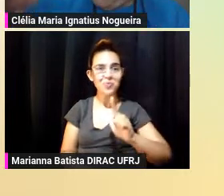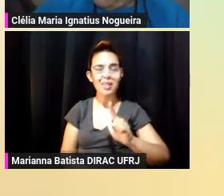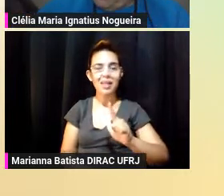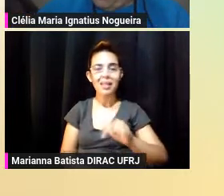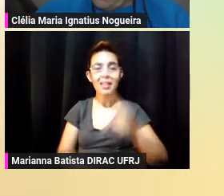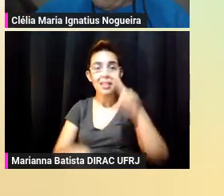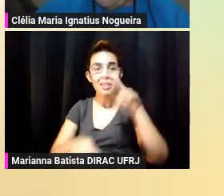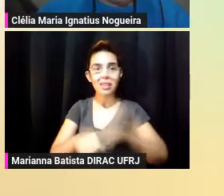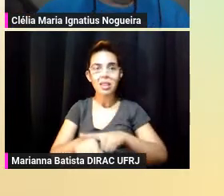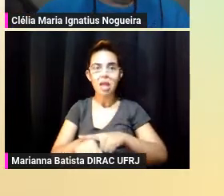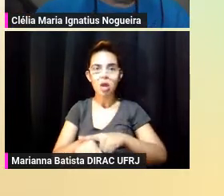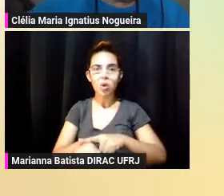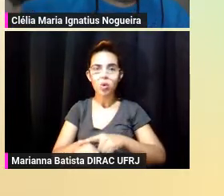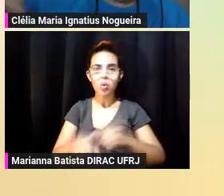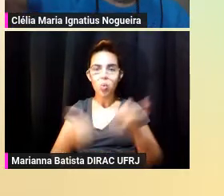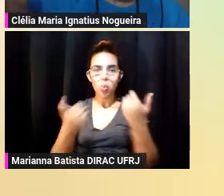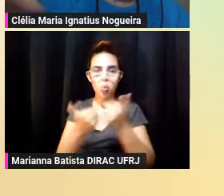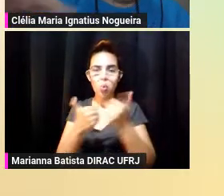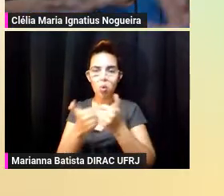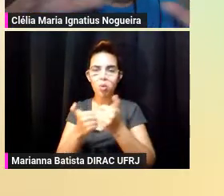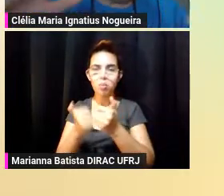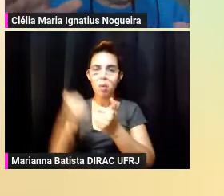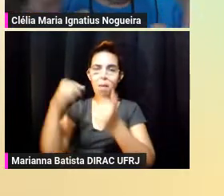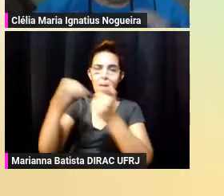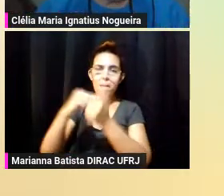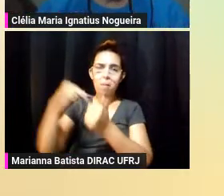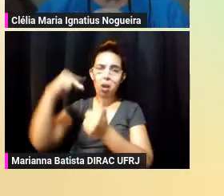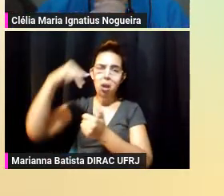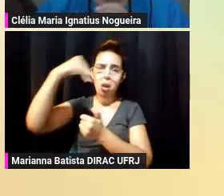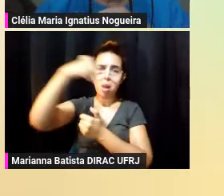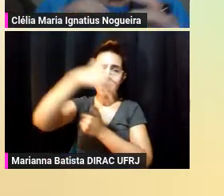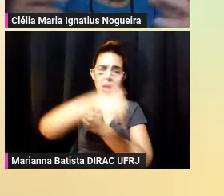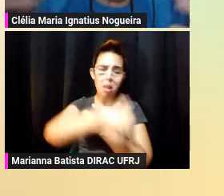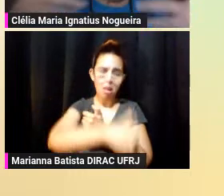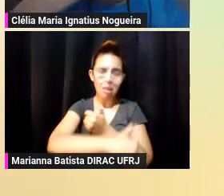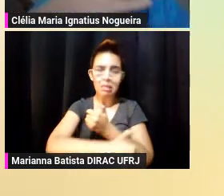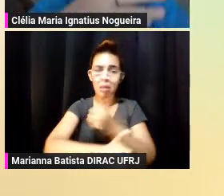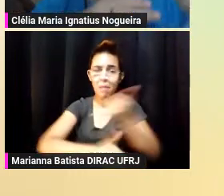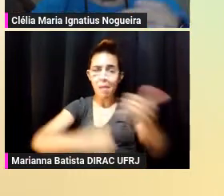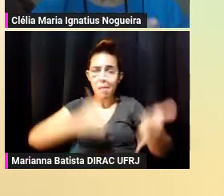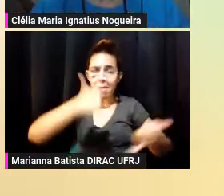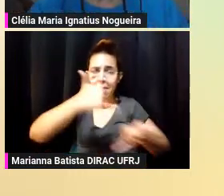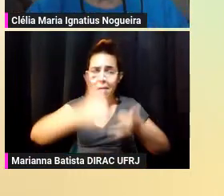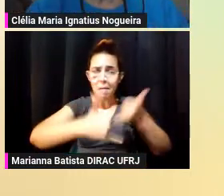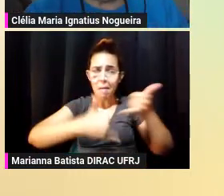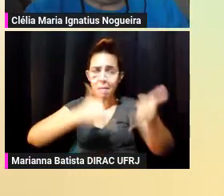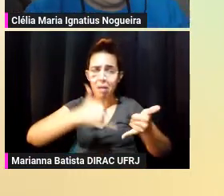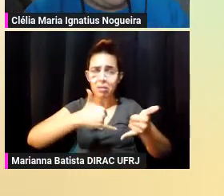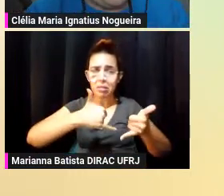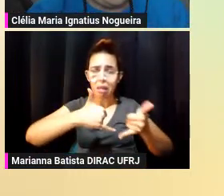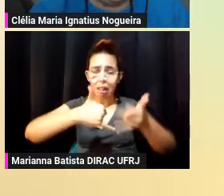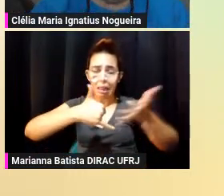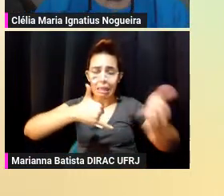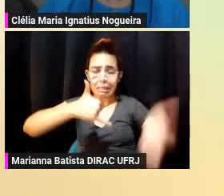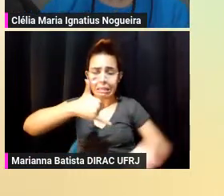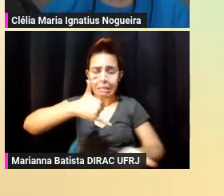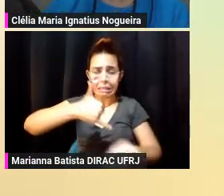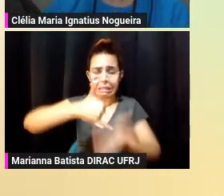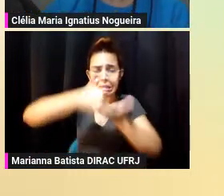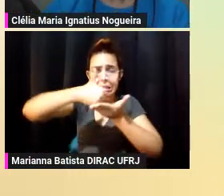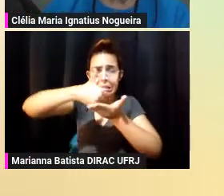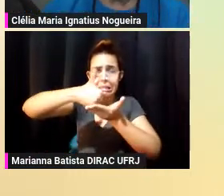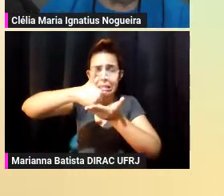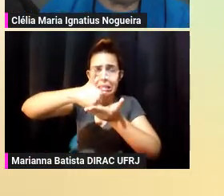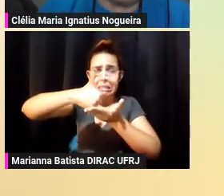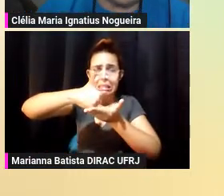sapato afundou, o tamanco afundou, e eu saí com o pé descalço, pisando no barro. E estava o chefe do departamento naquela época, ele disse assim para